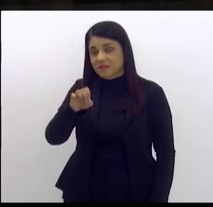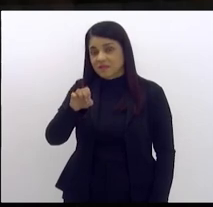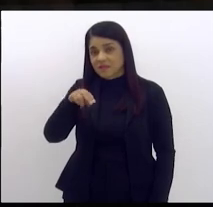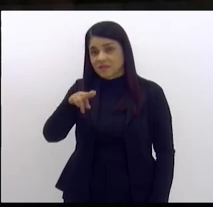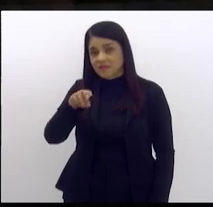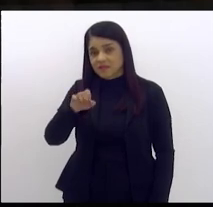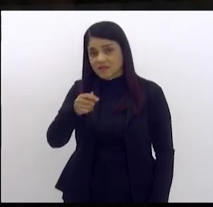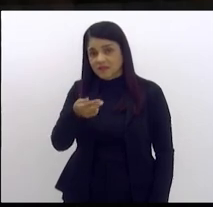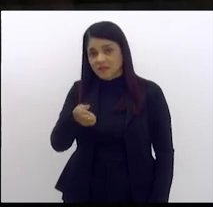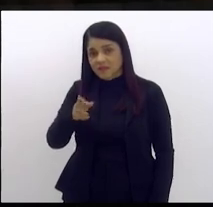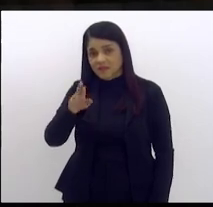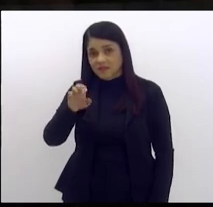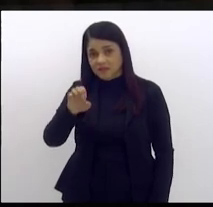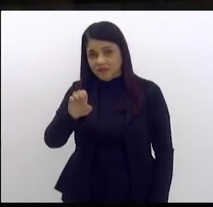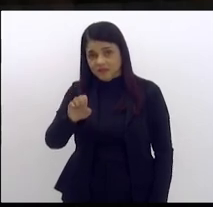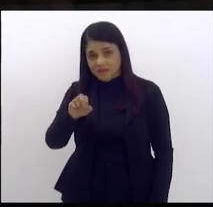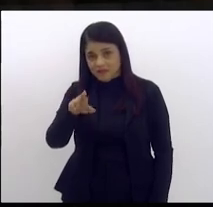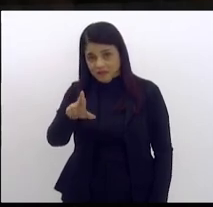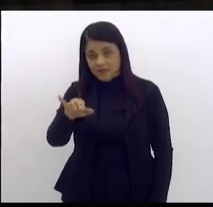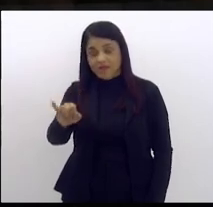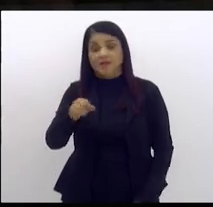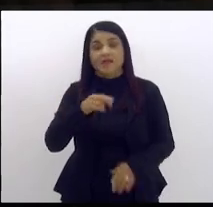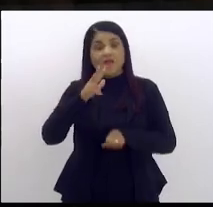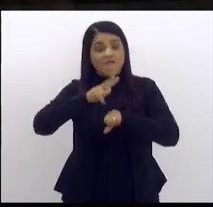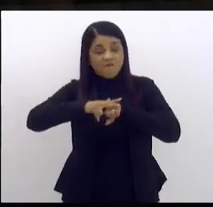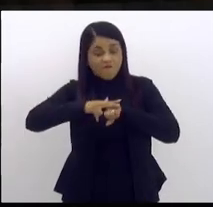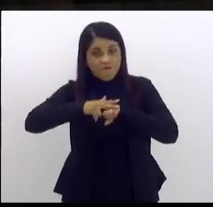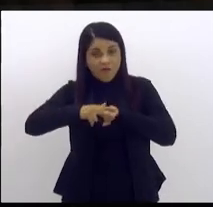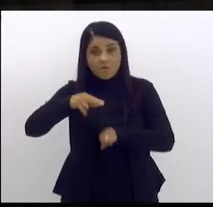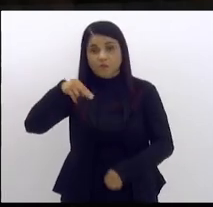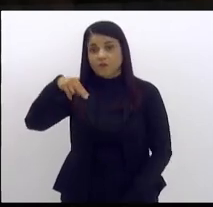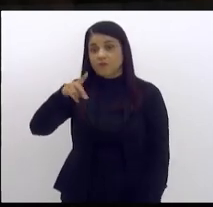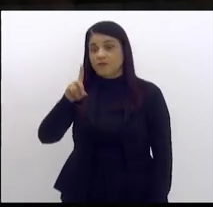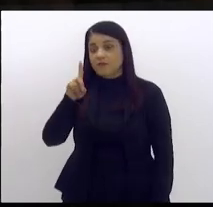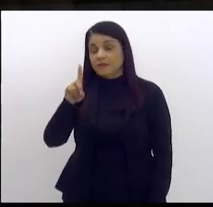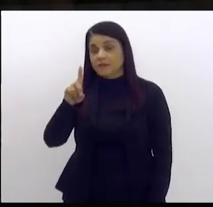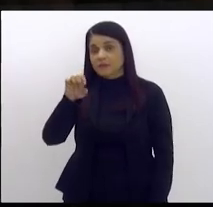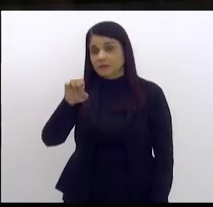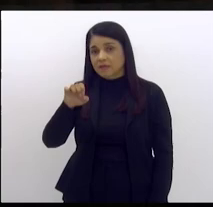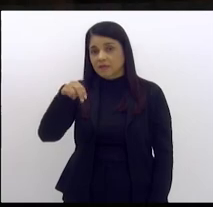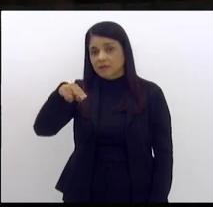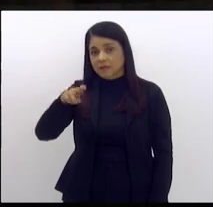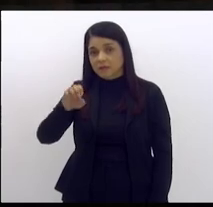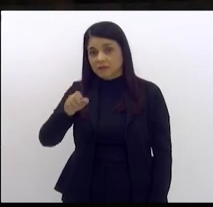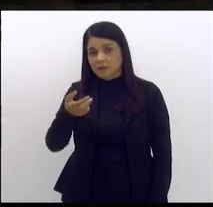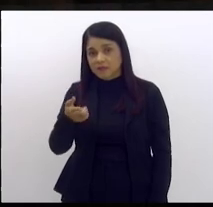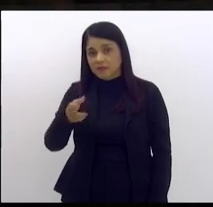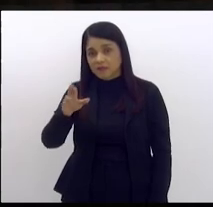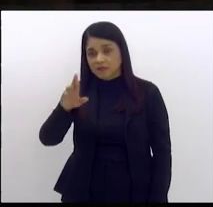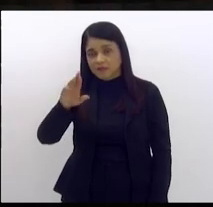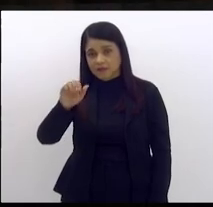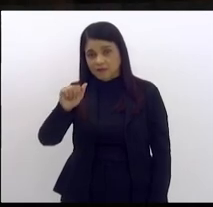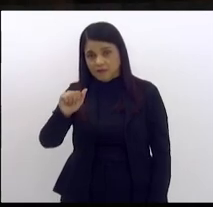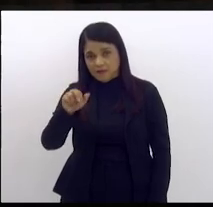esse verbo vem do grego denegar que significa